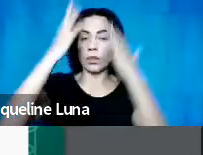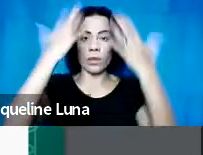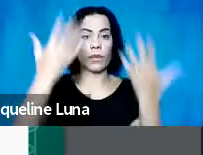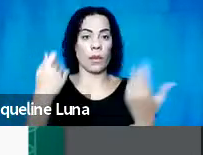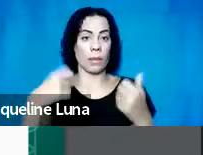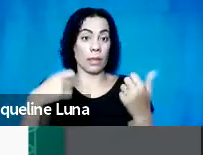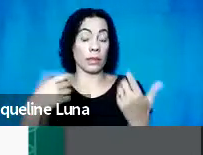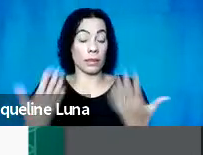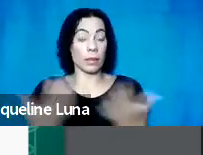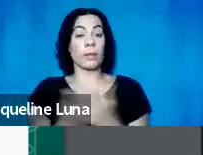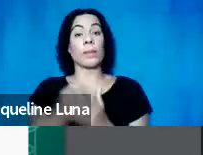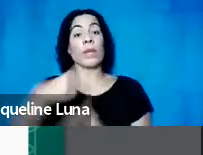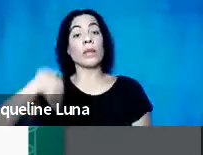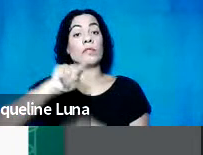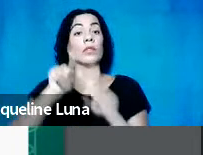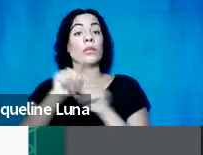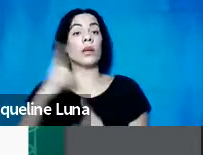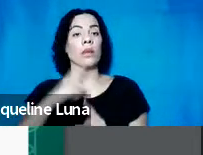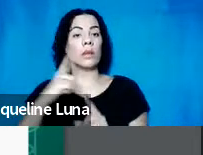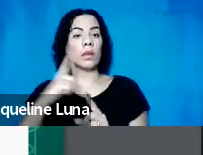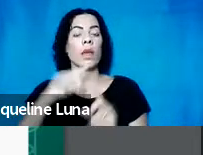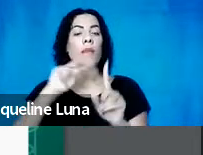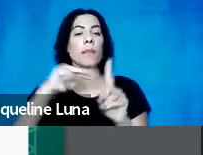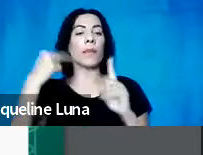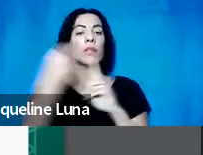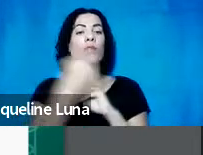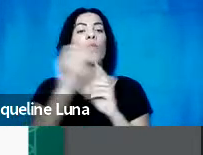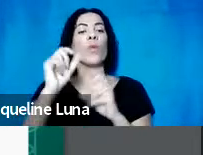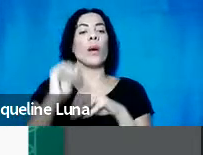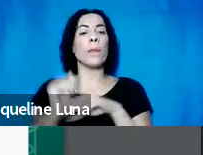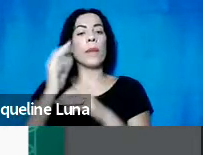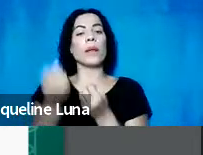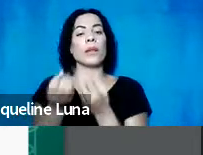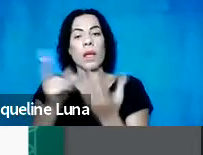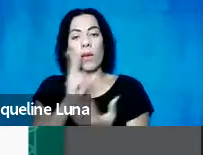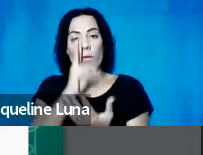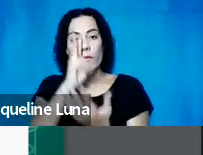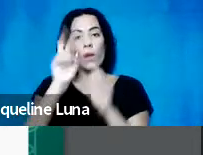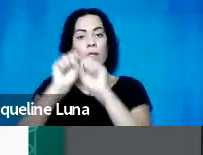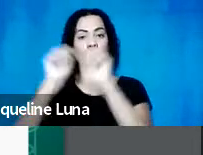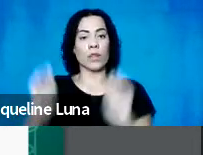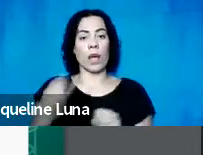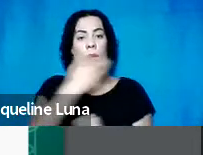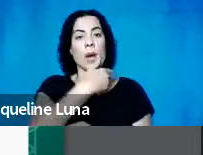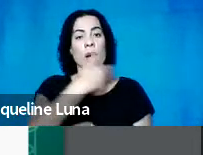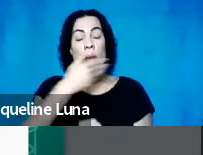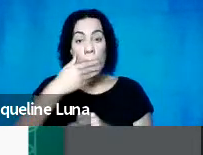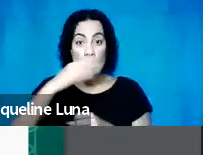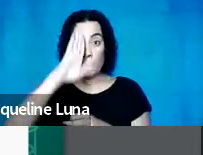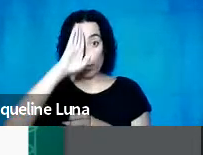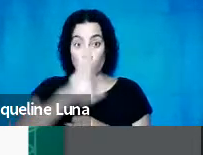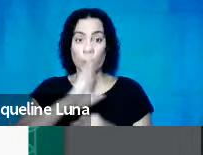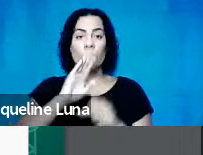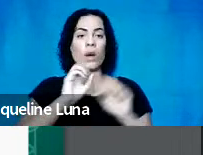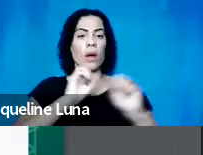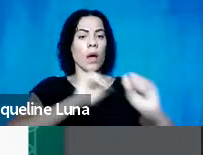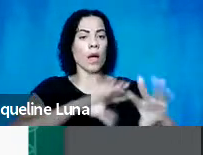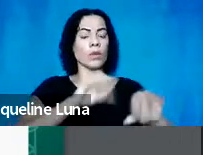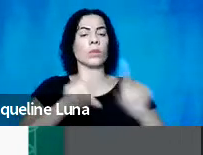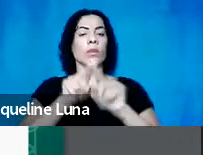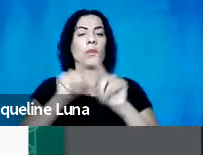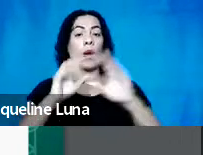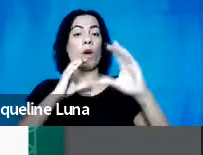diversas. A gente tem a perspectiva do fortalecimento dos sistemas públicos de educação e comunicação, são sistemas que